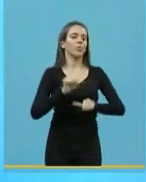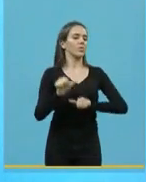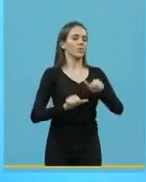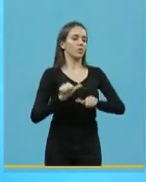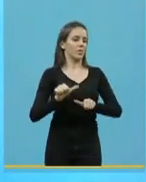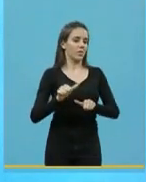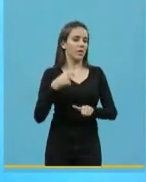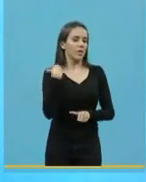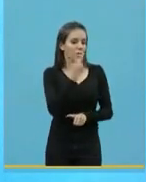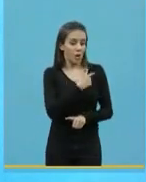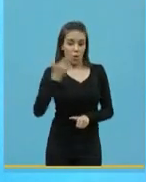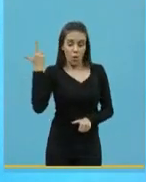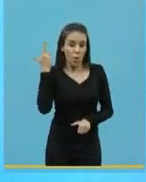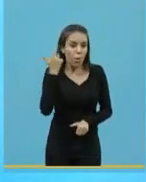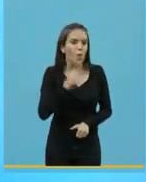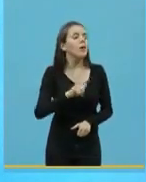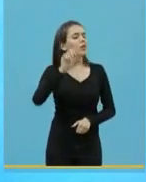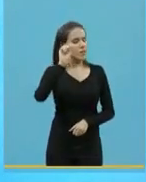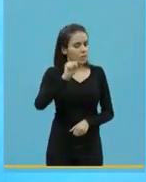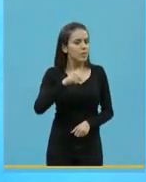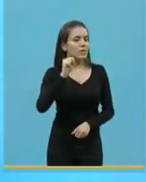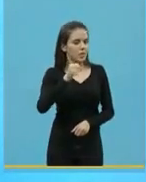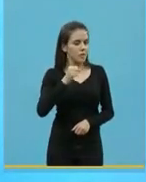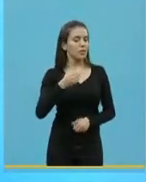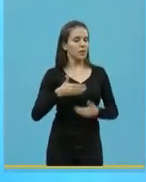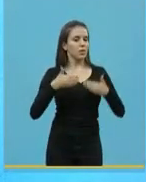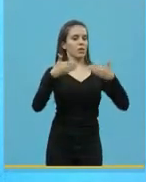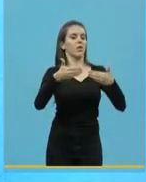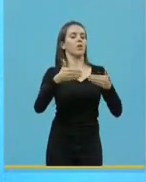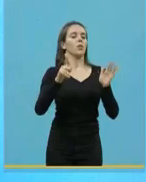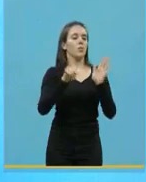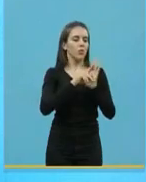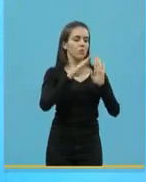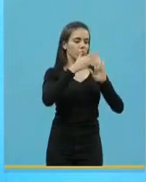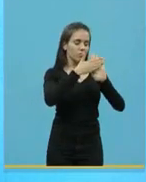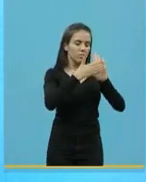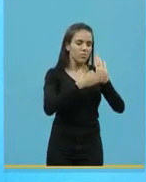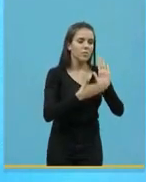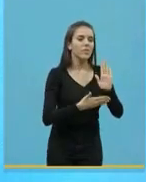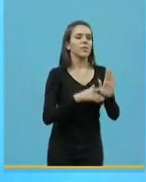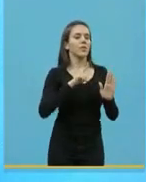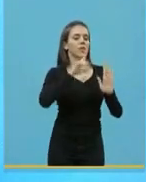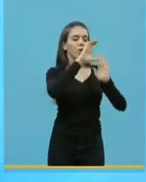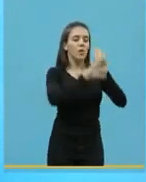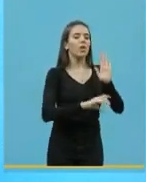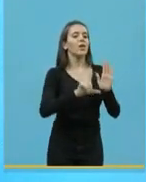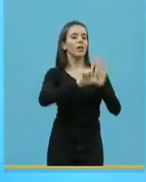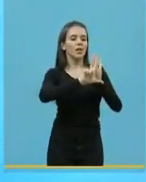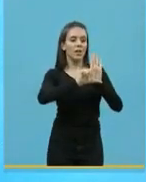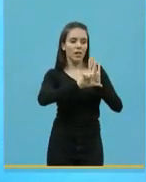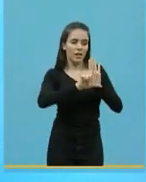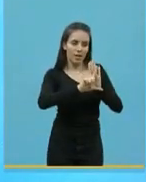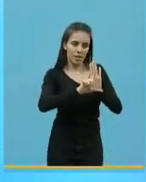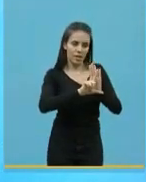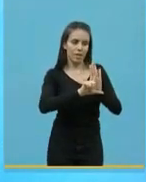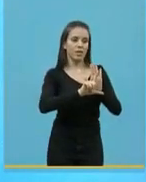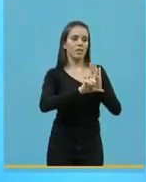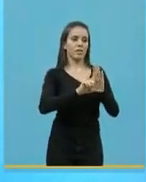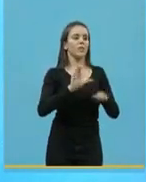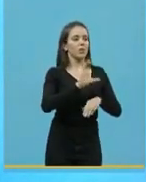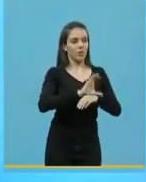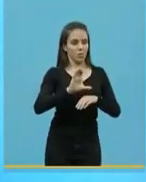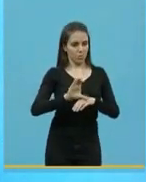nós temos condição sim de fazer valer a constituição porque a constituição diz que não pode ter monopólio das